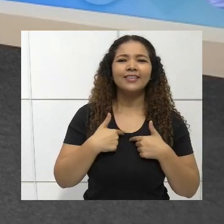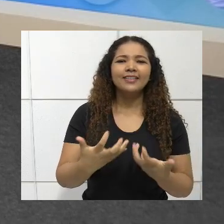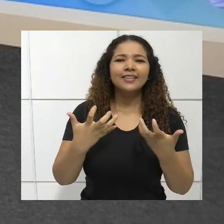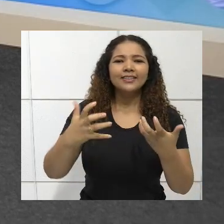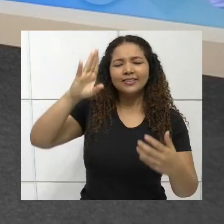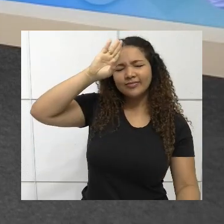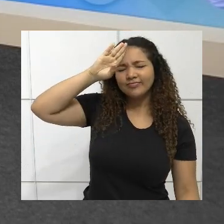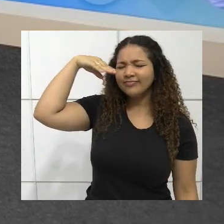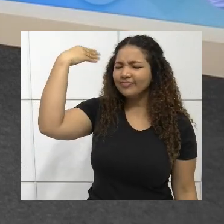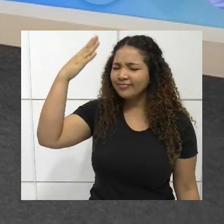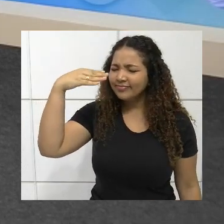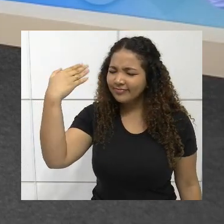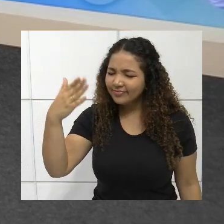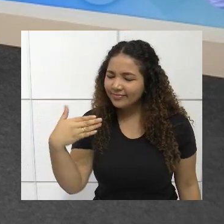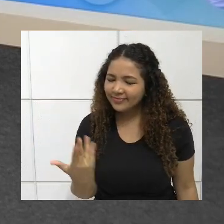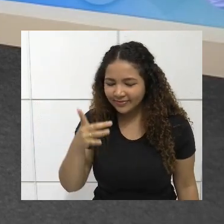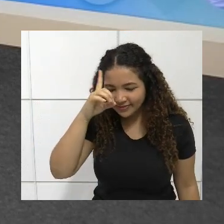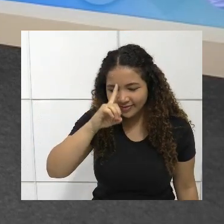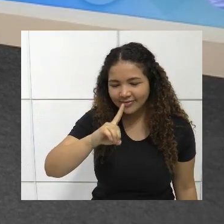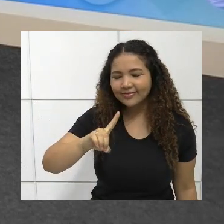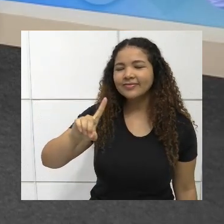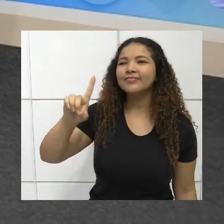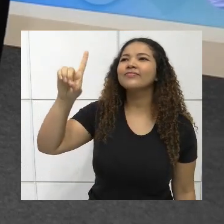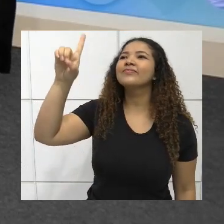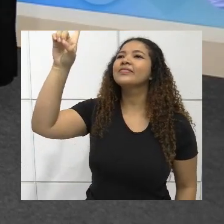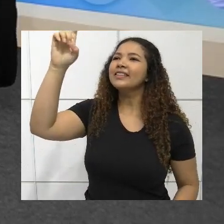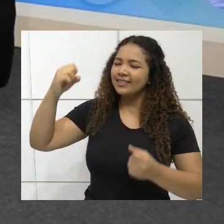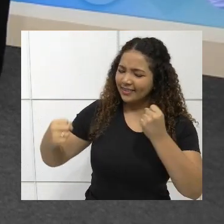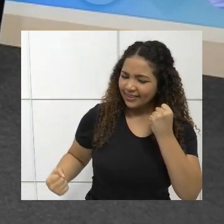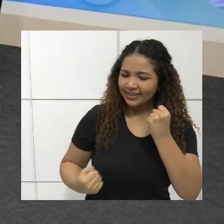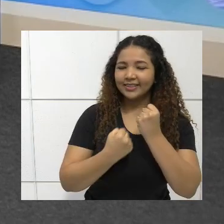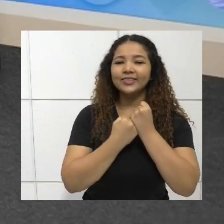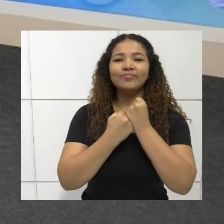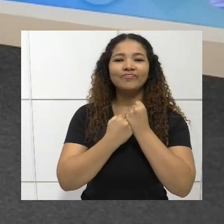casa. Te adorar é o que